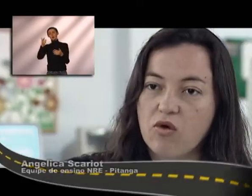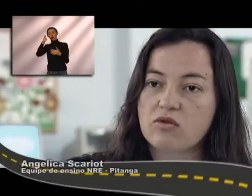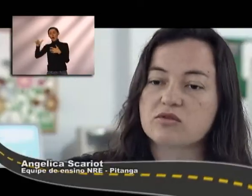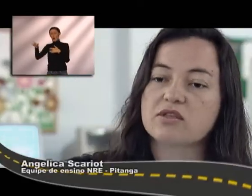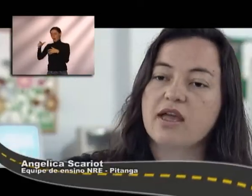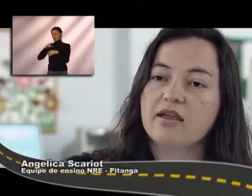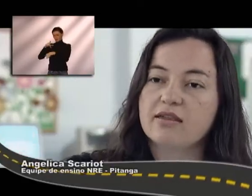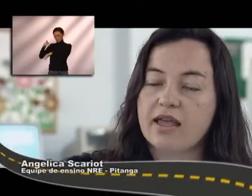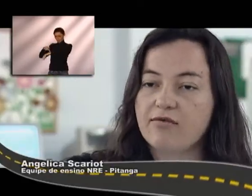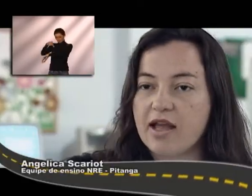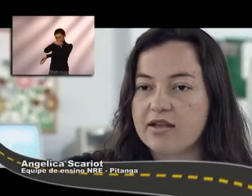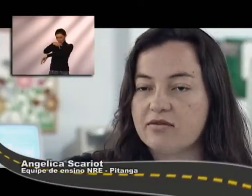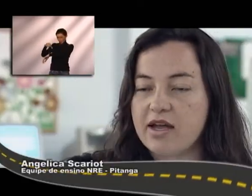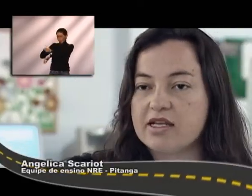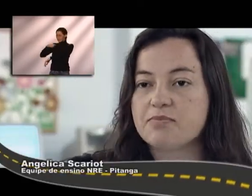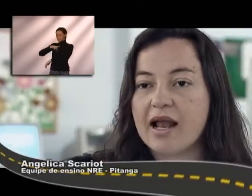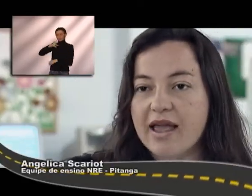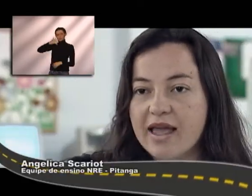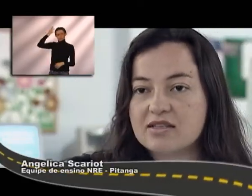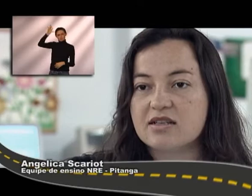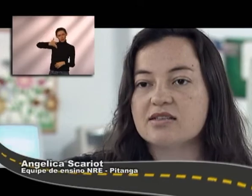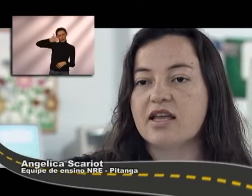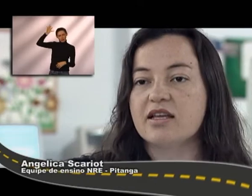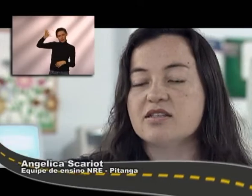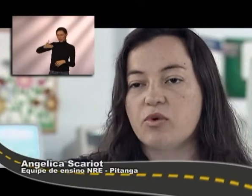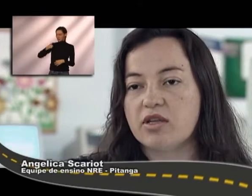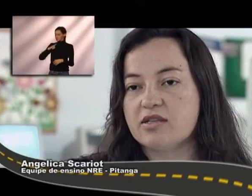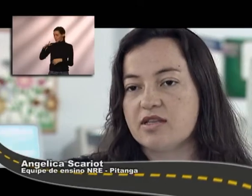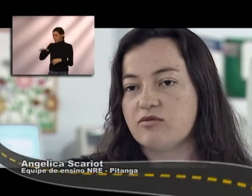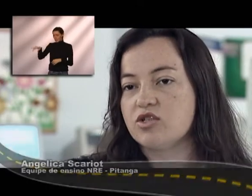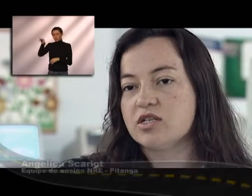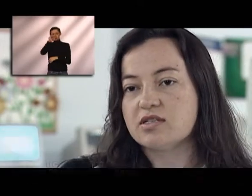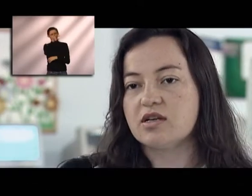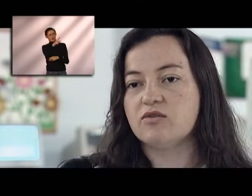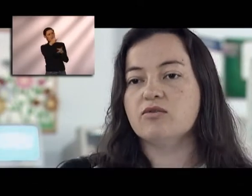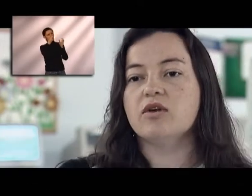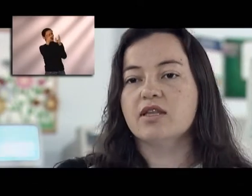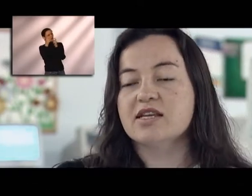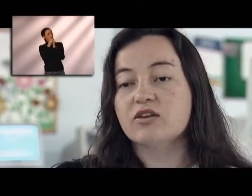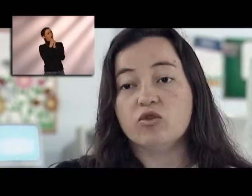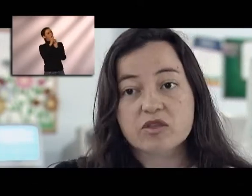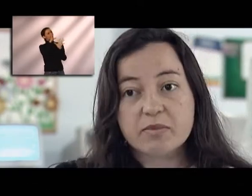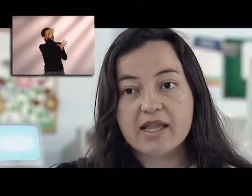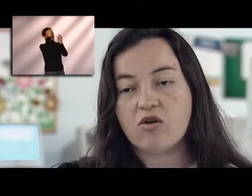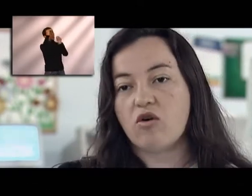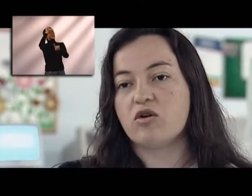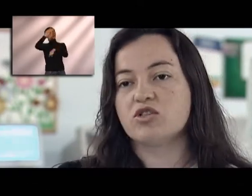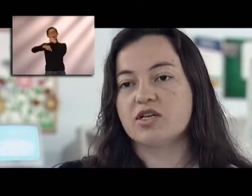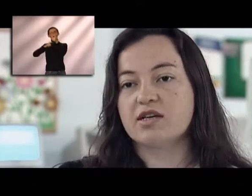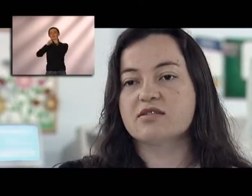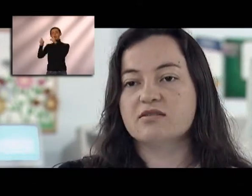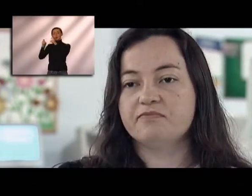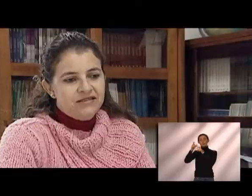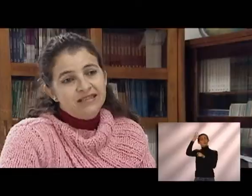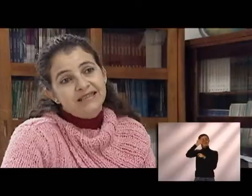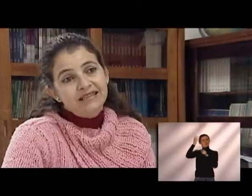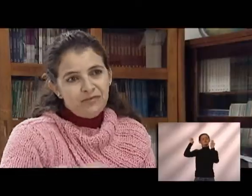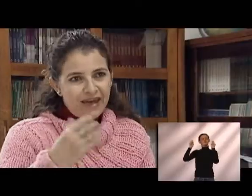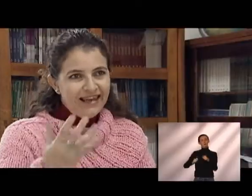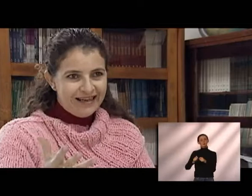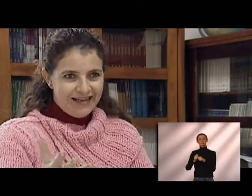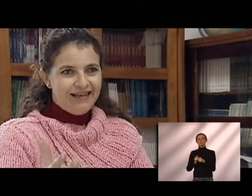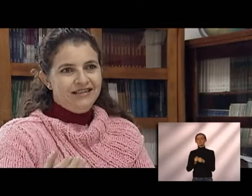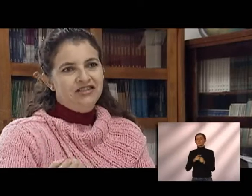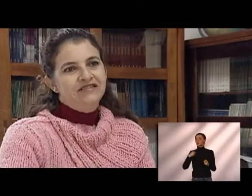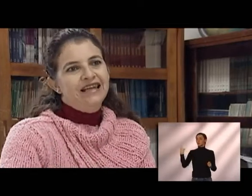aos pedagogos tem várias palestras que eles podem estar utilizando nas reuniões pedagógicas. A gente